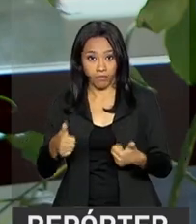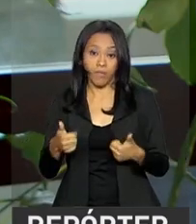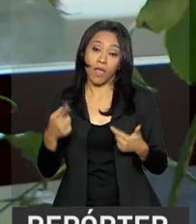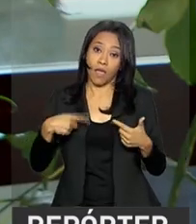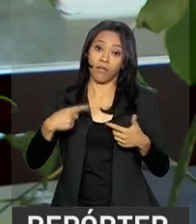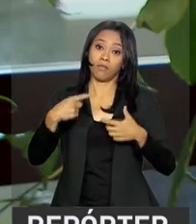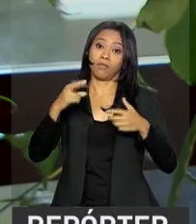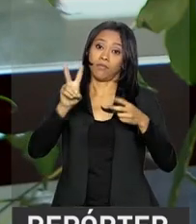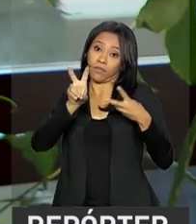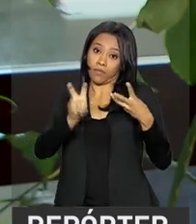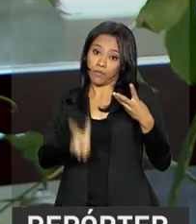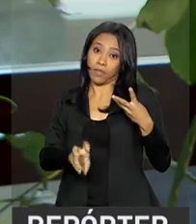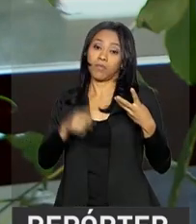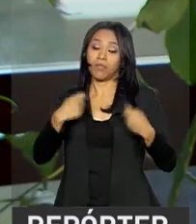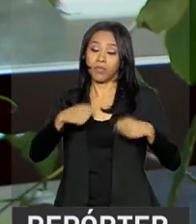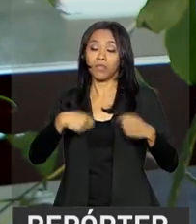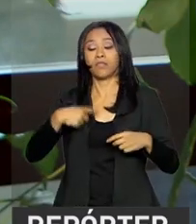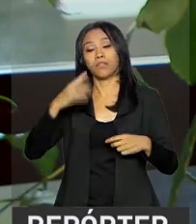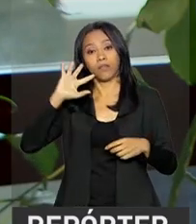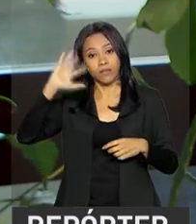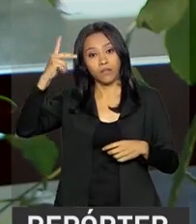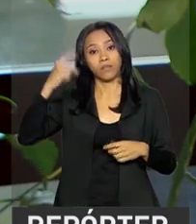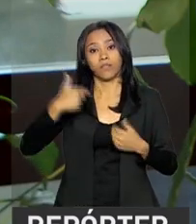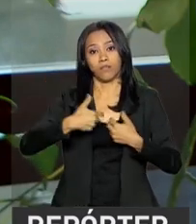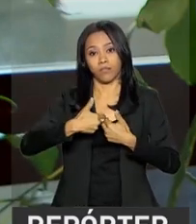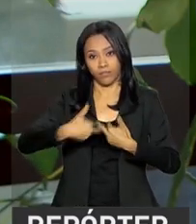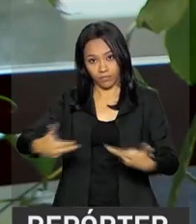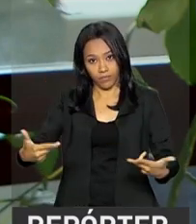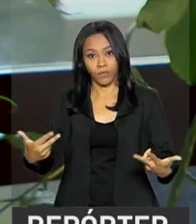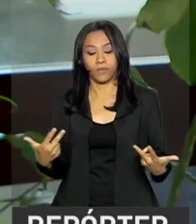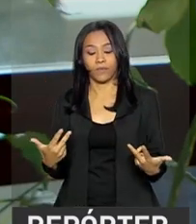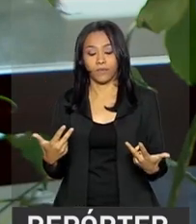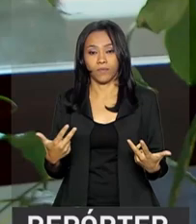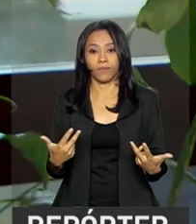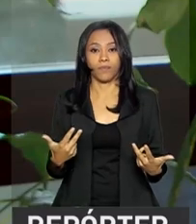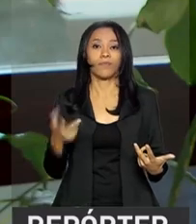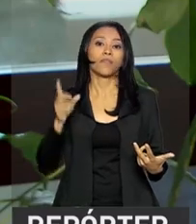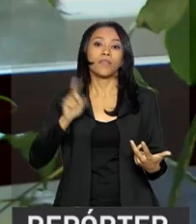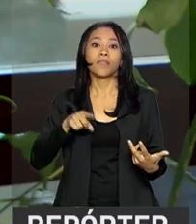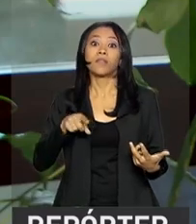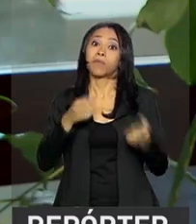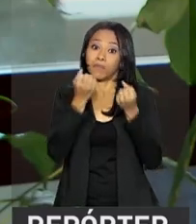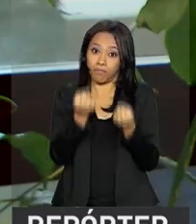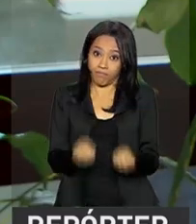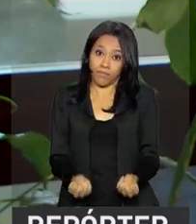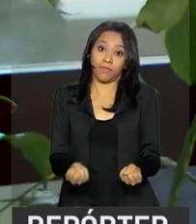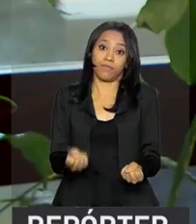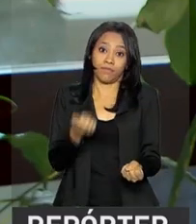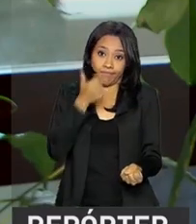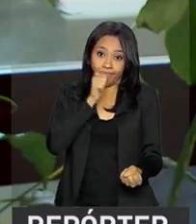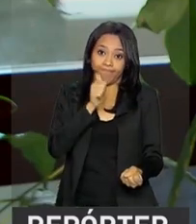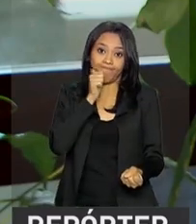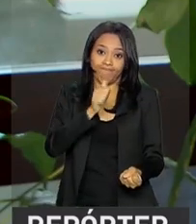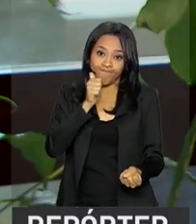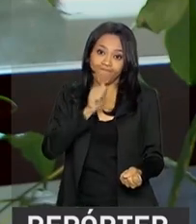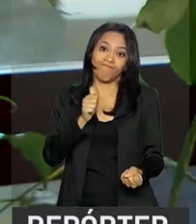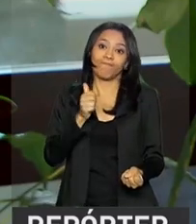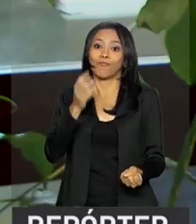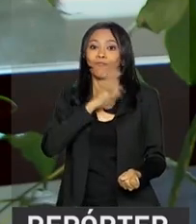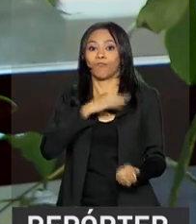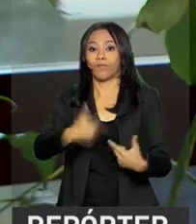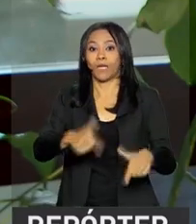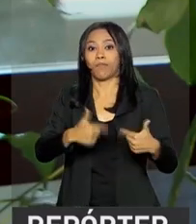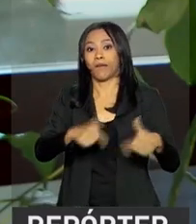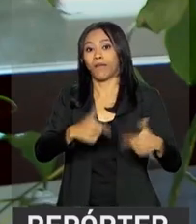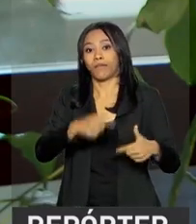que devem ser superadas no que diz respeito à carga que se coloca na mulher no trabalho não remunerado